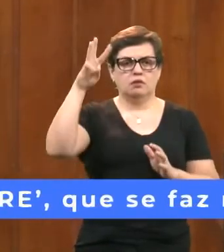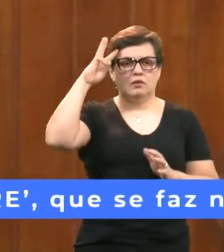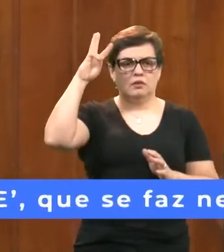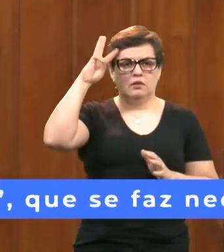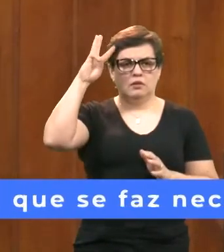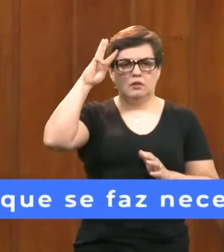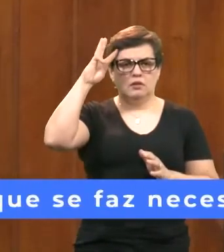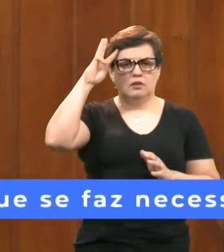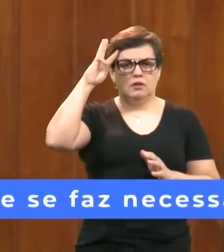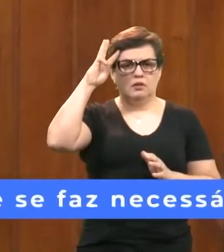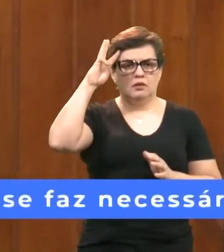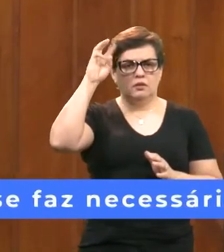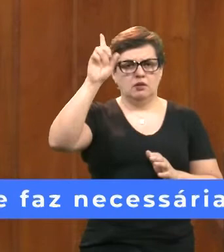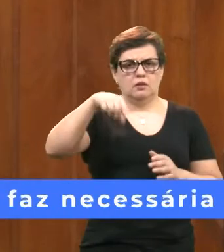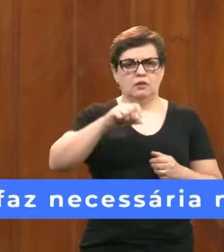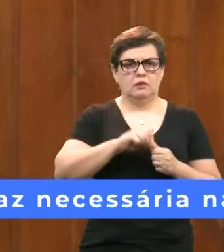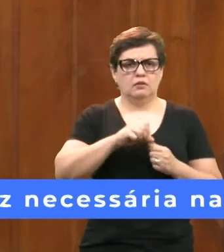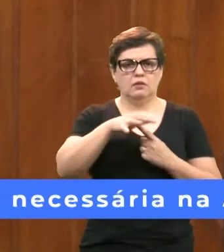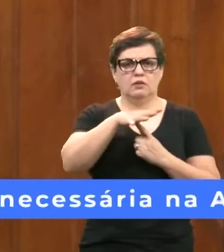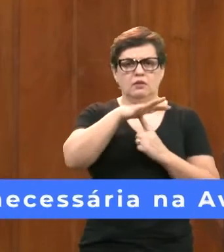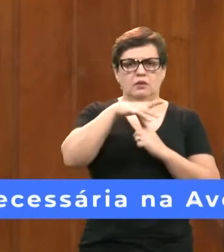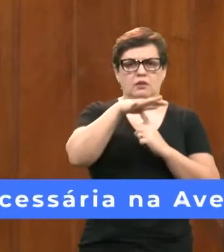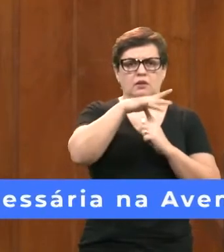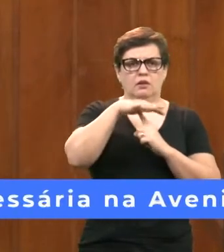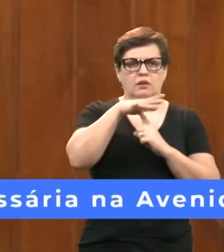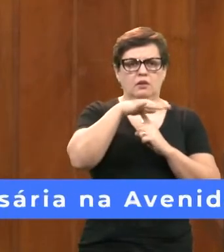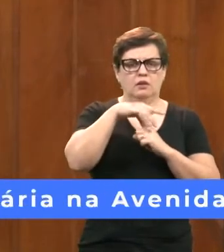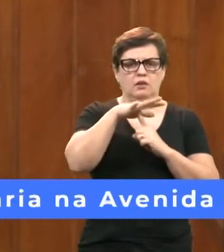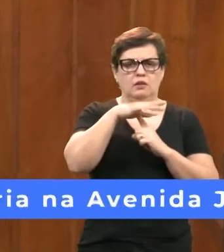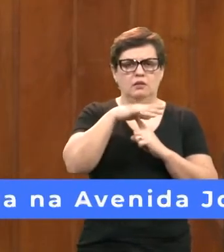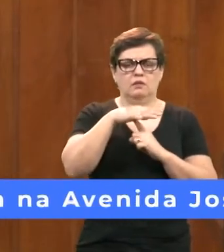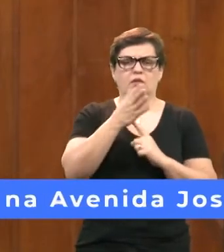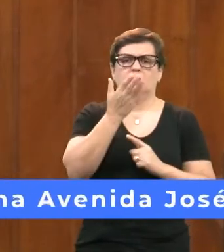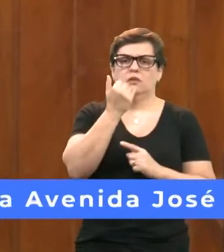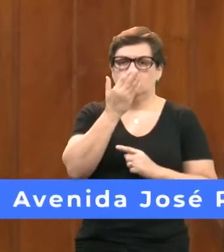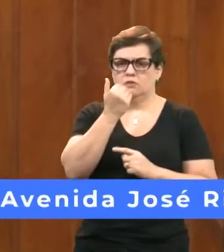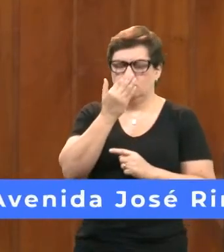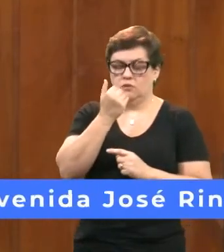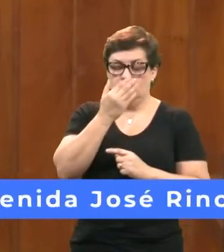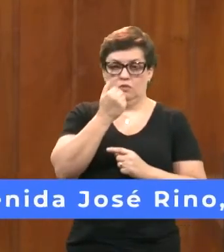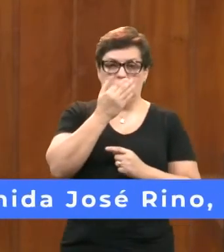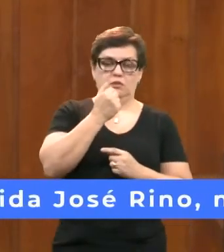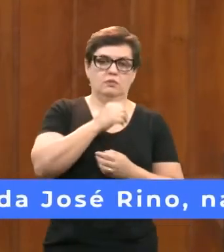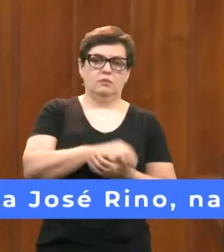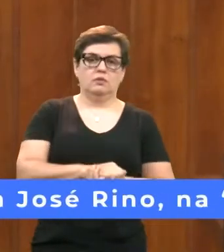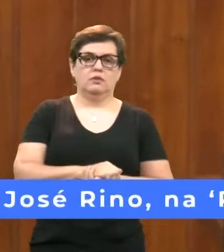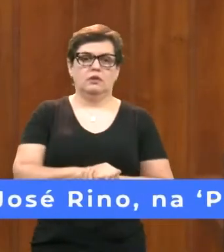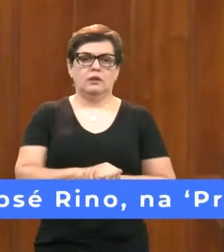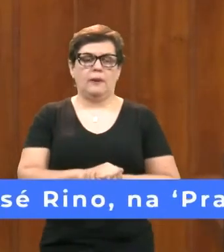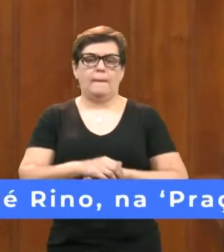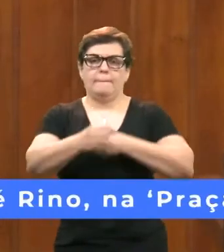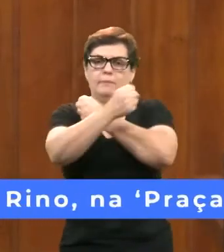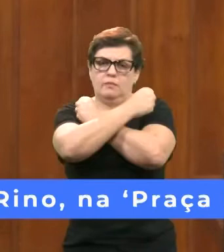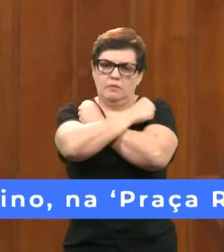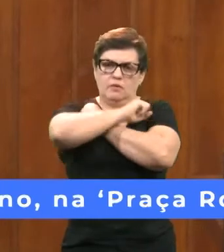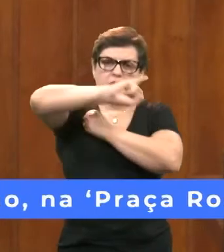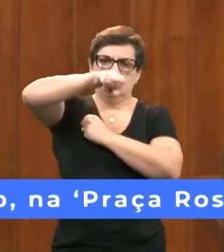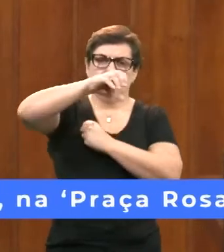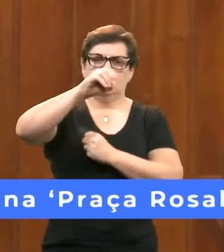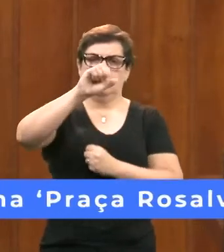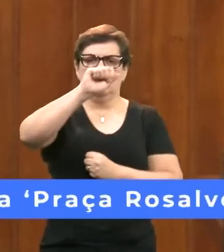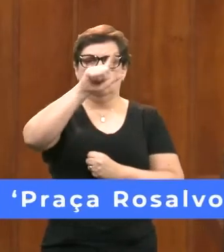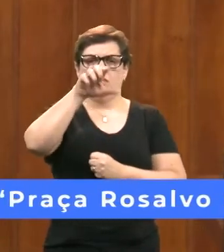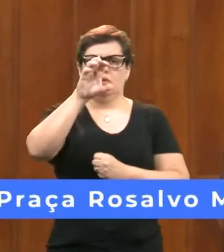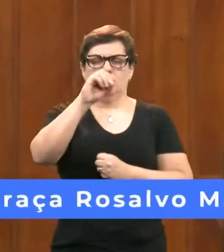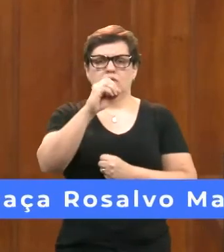terça-feiras, é realizada a feira de Food Park. Quero deixar aqui o meu abraço para o seu João, que é o organizador lá da feira